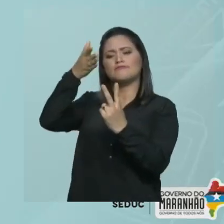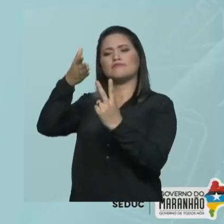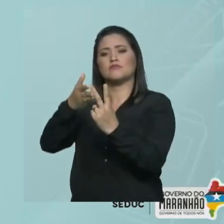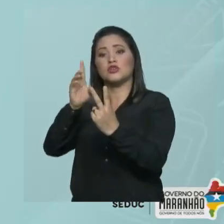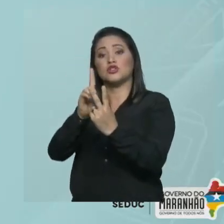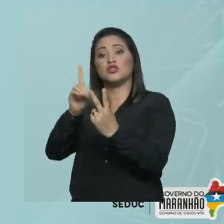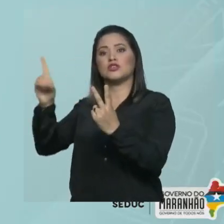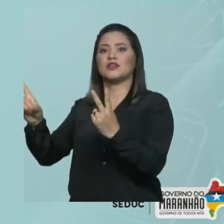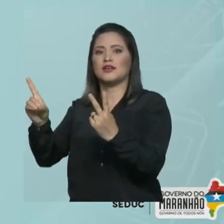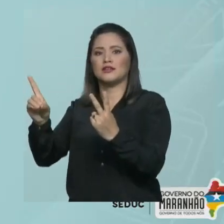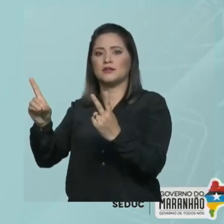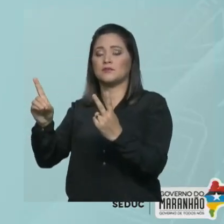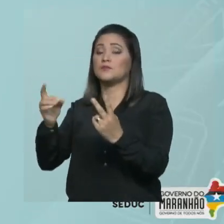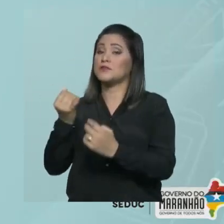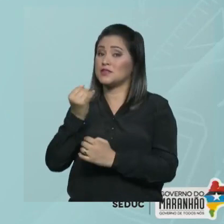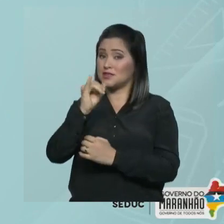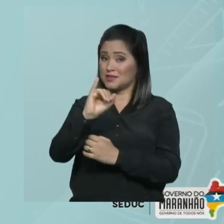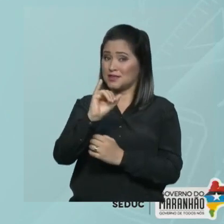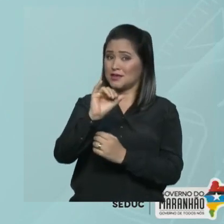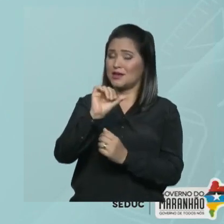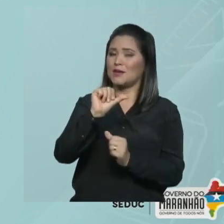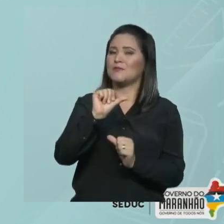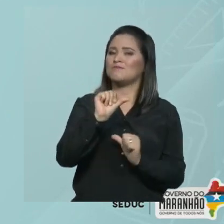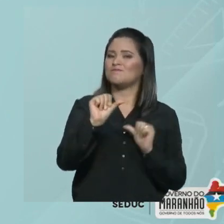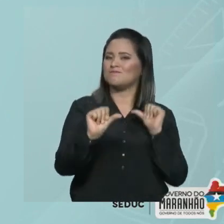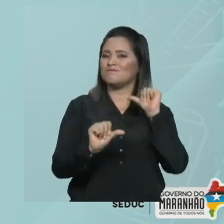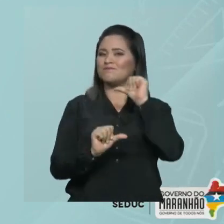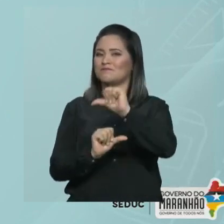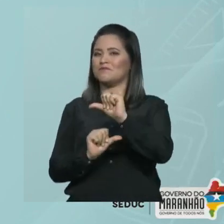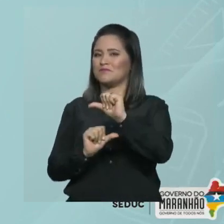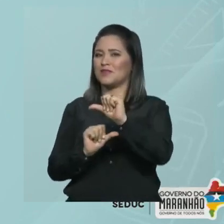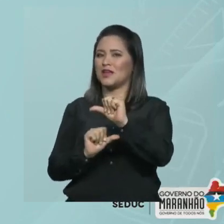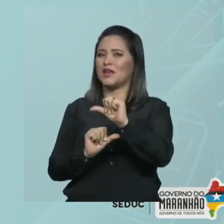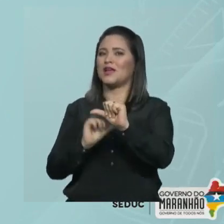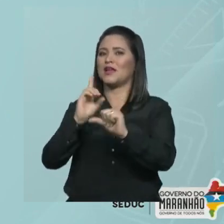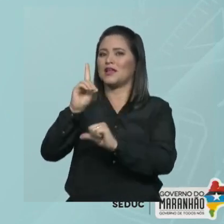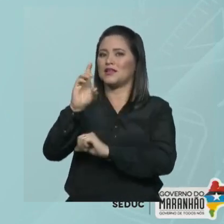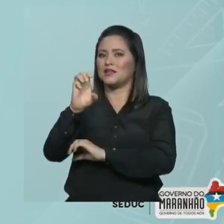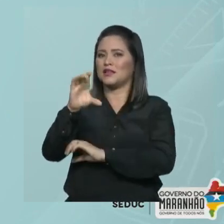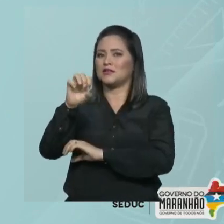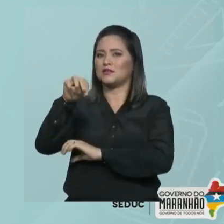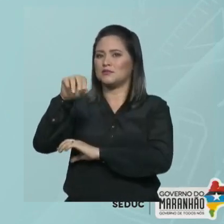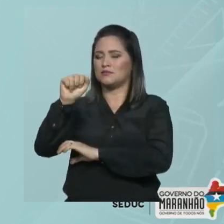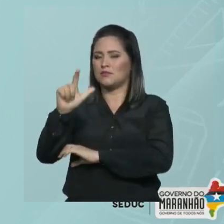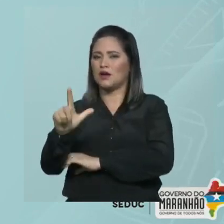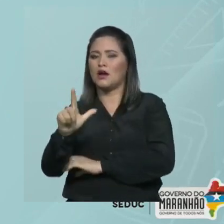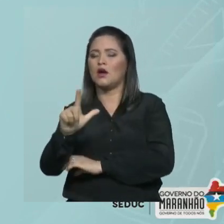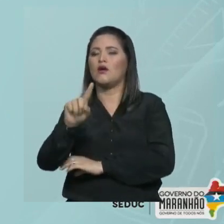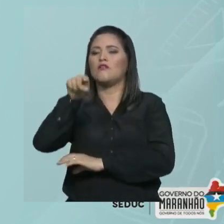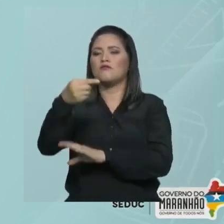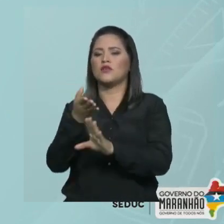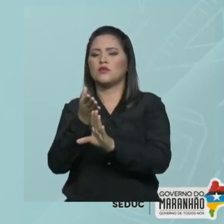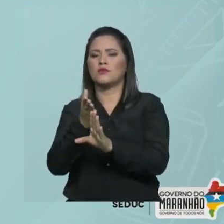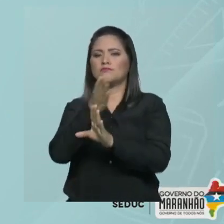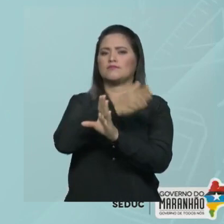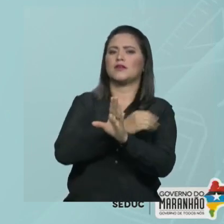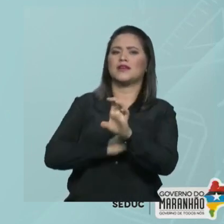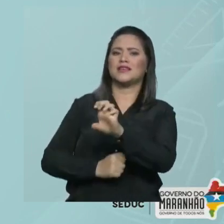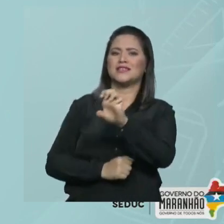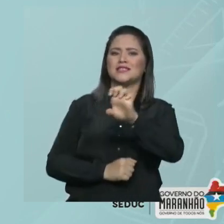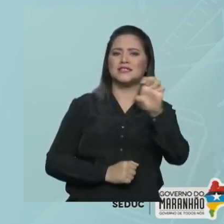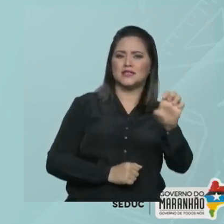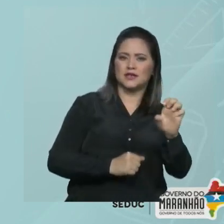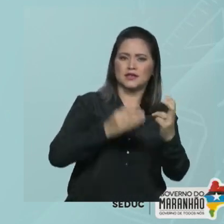Indo, eu coloquei para a esquerda. Voltando, eu coloco para a direita. Logo, se eu deslocar uma, duas casas para a